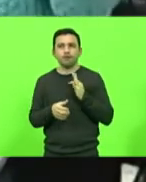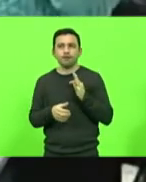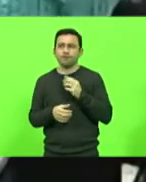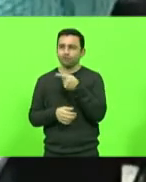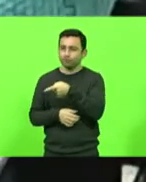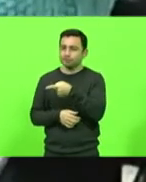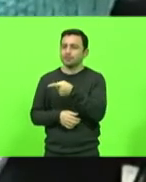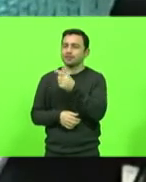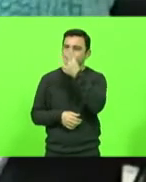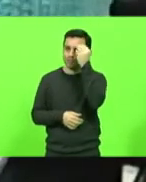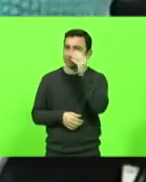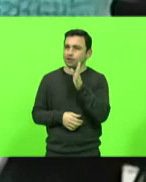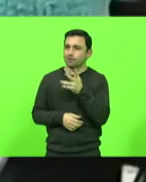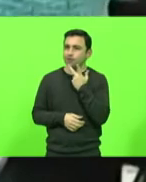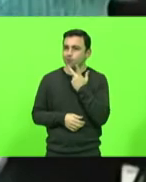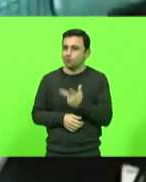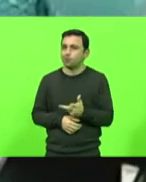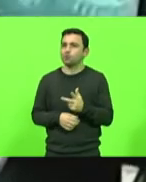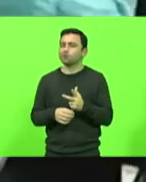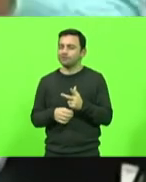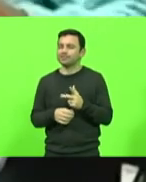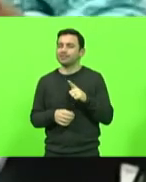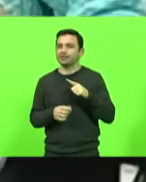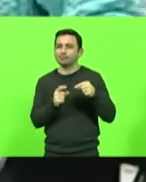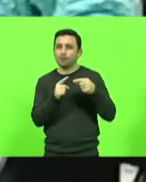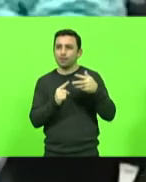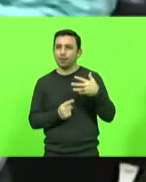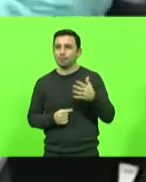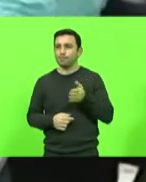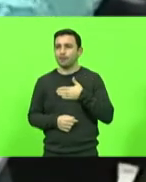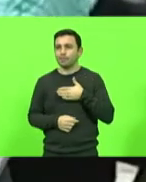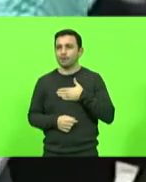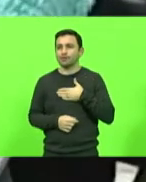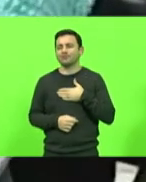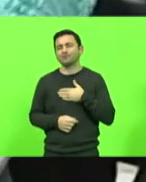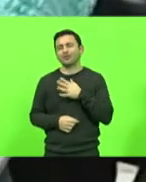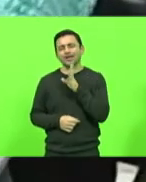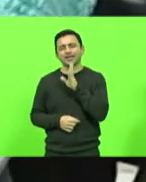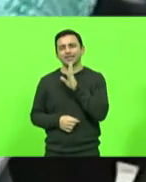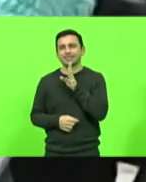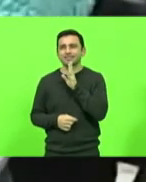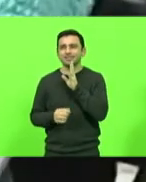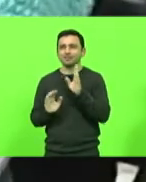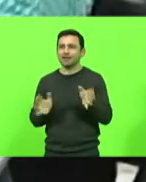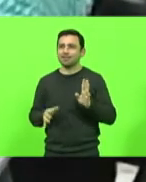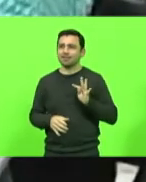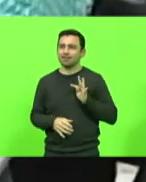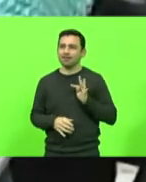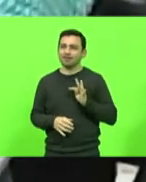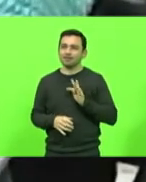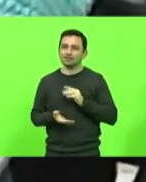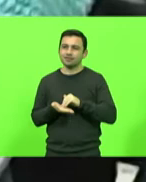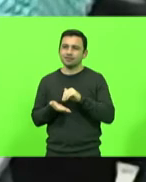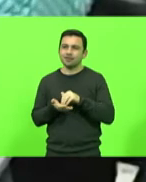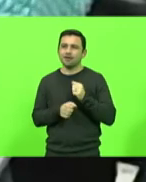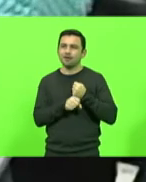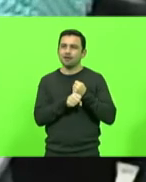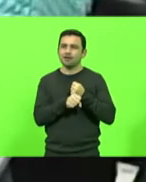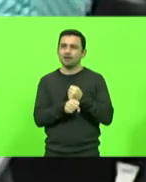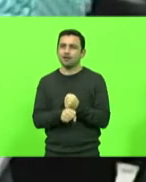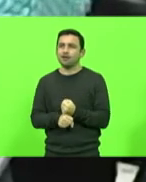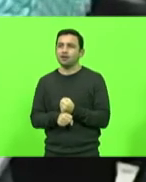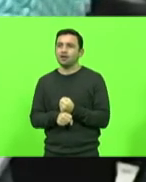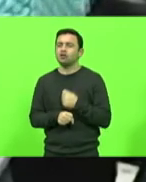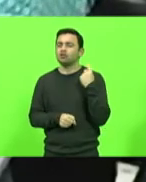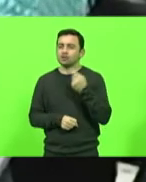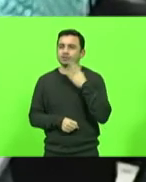aqui, e são todos os pontos, por mim, já muito conhecidos, né, como técnica da secretaria há muitos anos, e que a gente